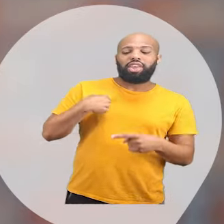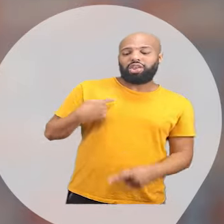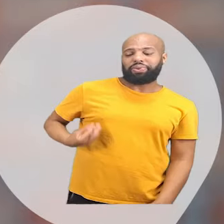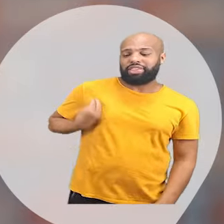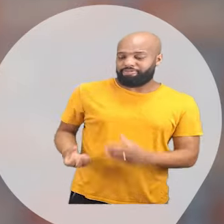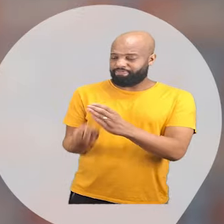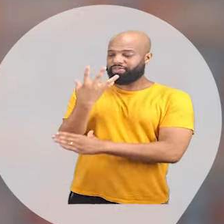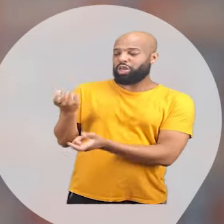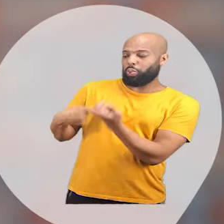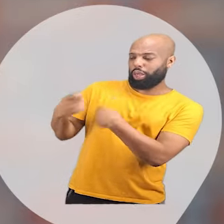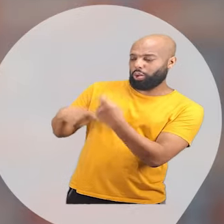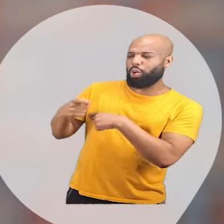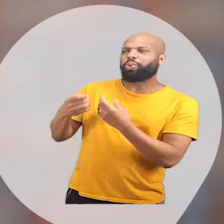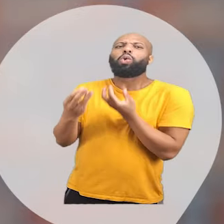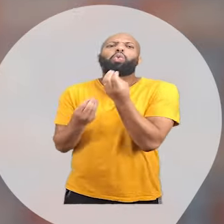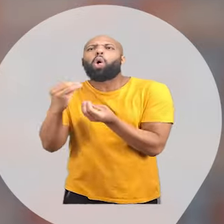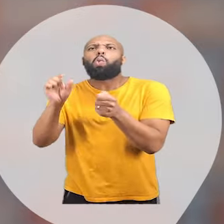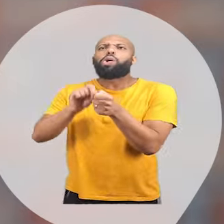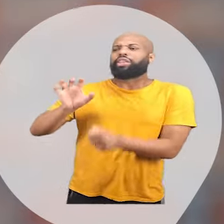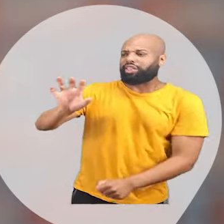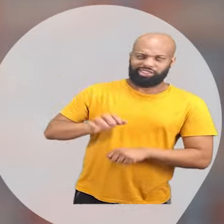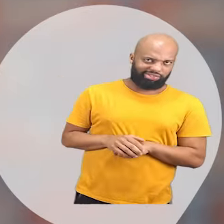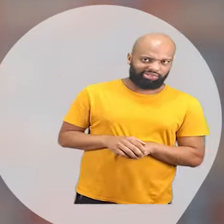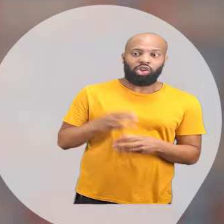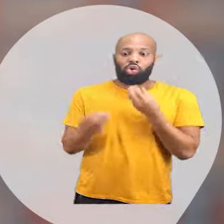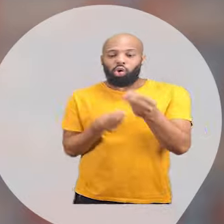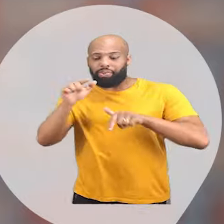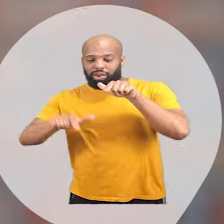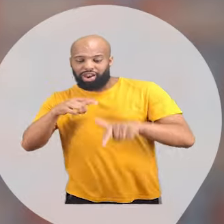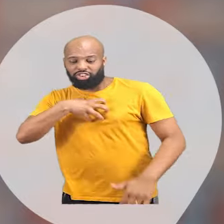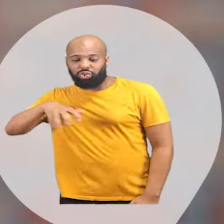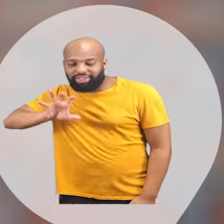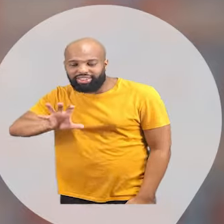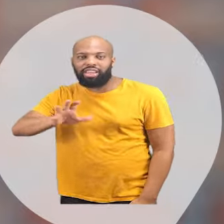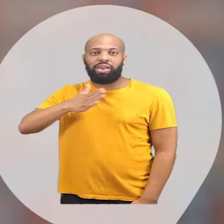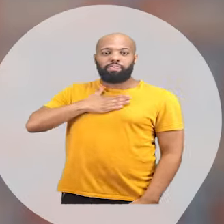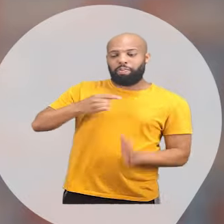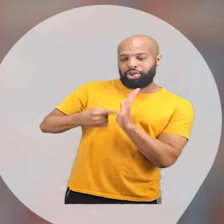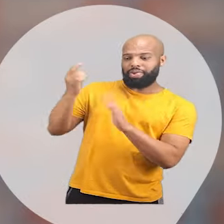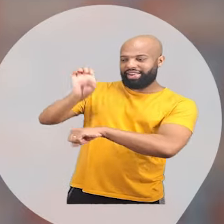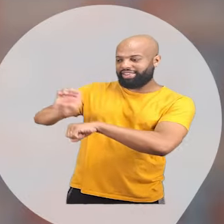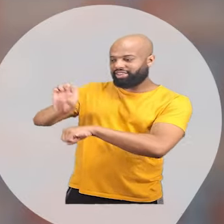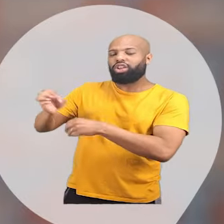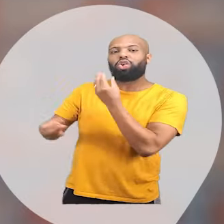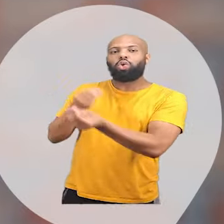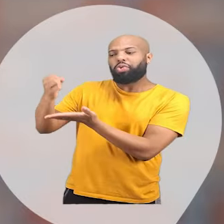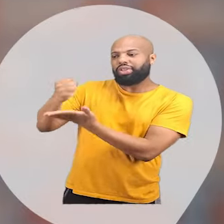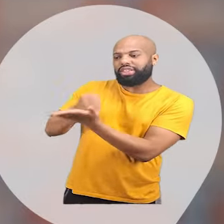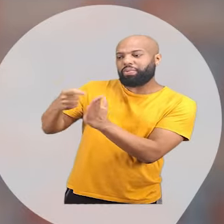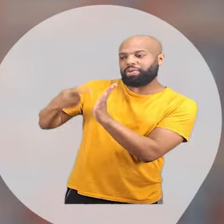como eu tava querendo um negócio ai como fazer isso como trabalhar dessa forma até o meu primeiro estágio como